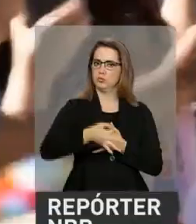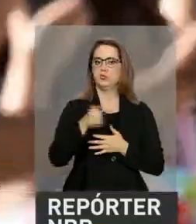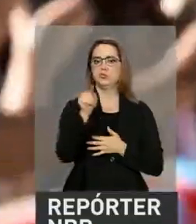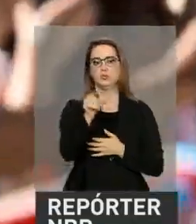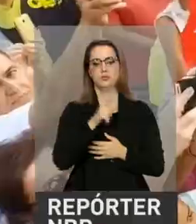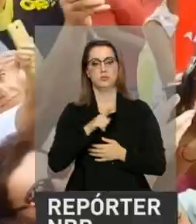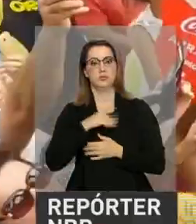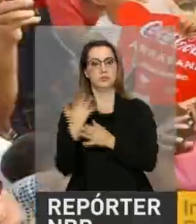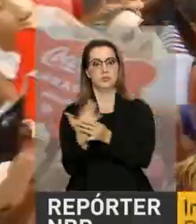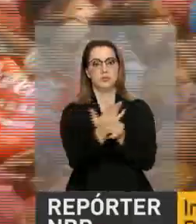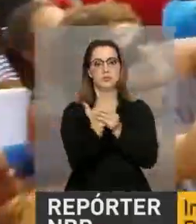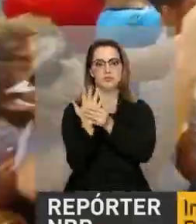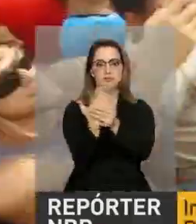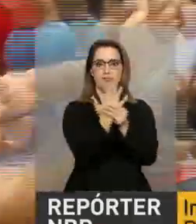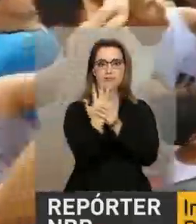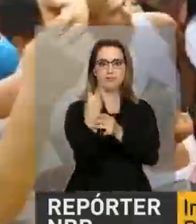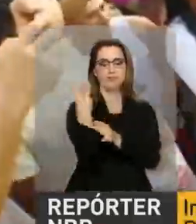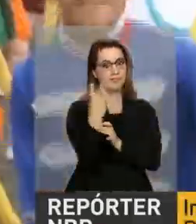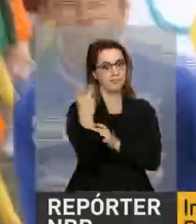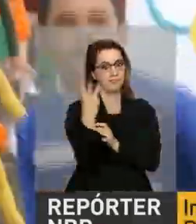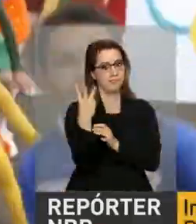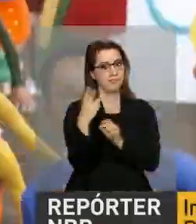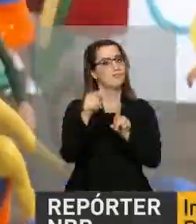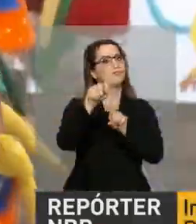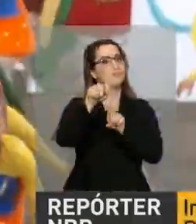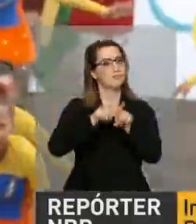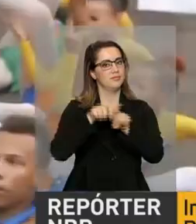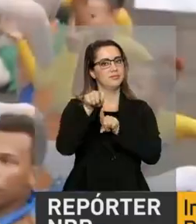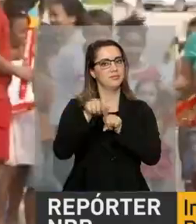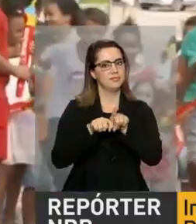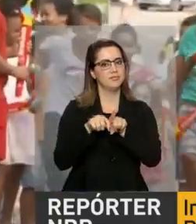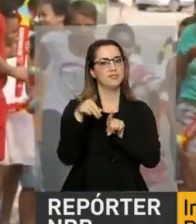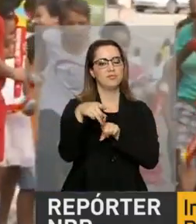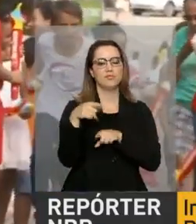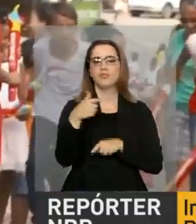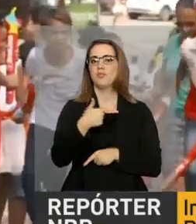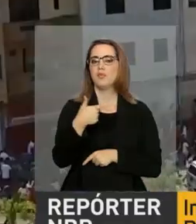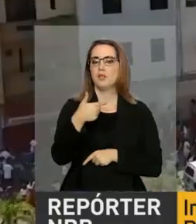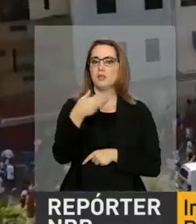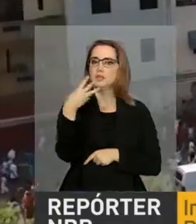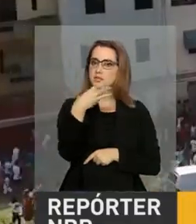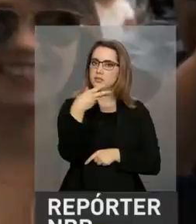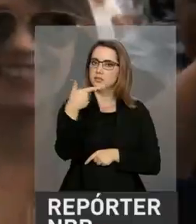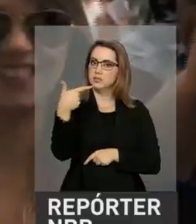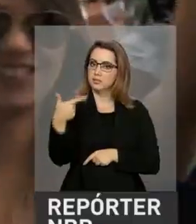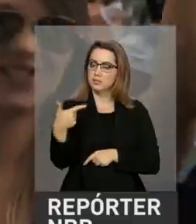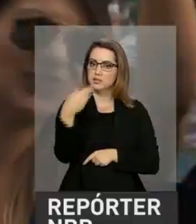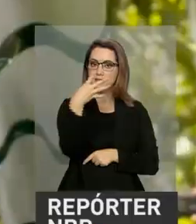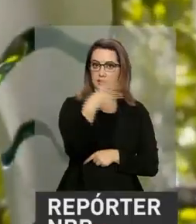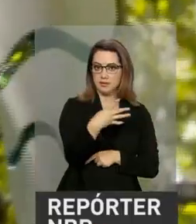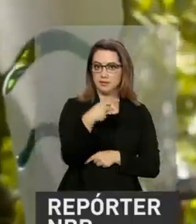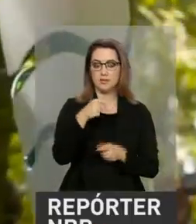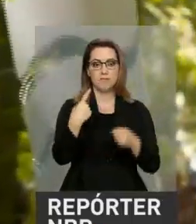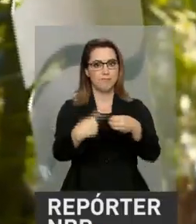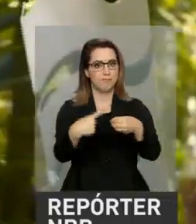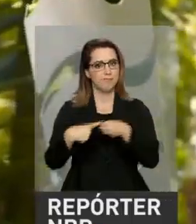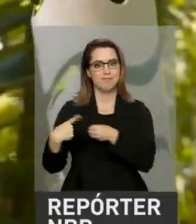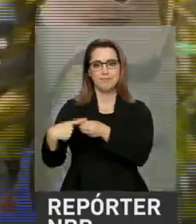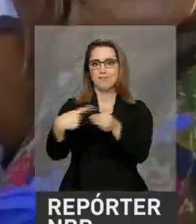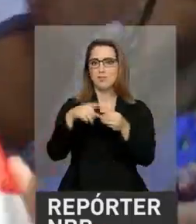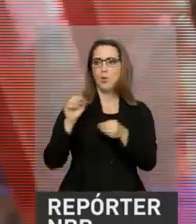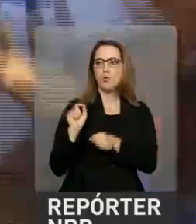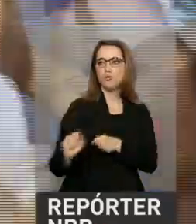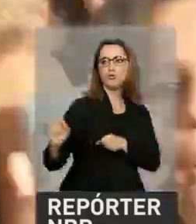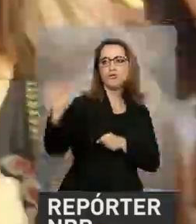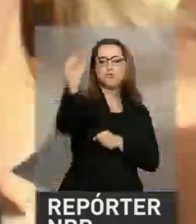passou TRS meses rodando o Brasil viajou por 324 cidades de todos os estados e o Distrito